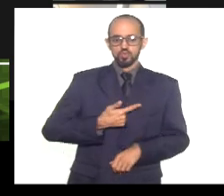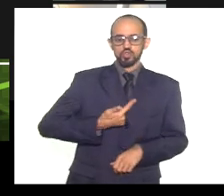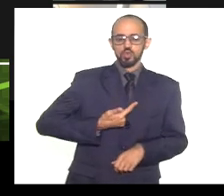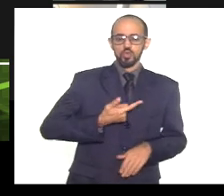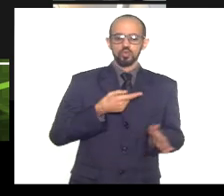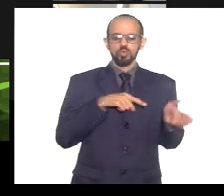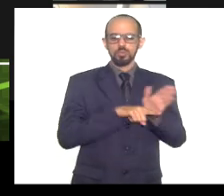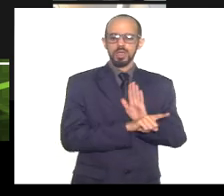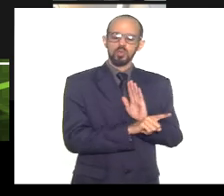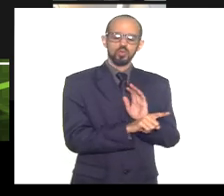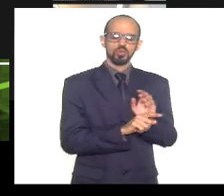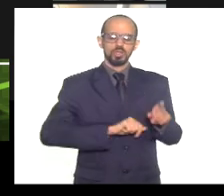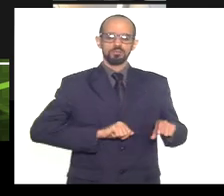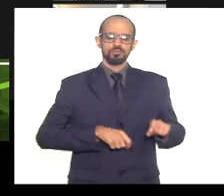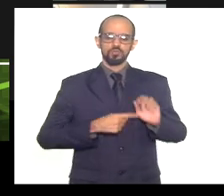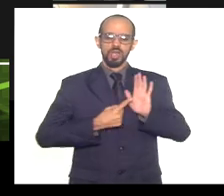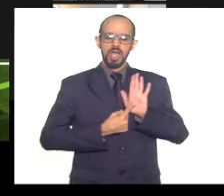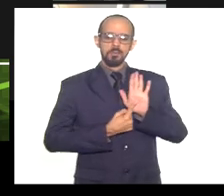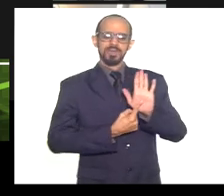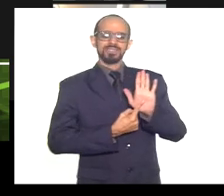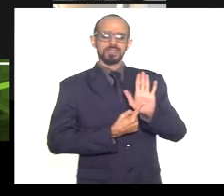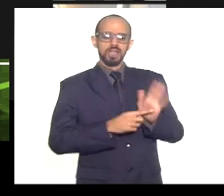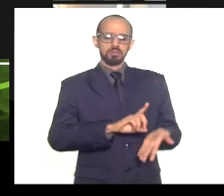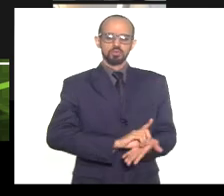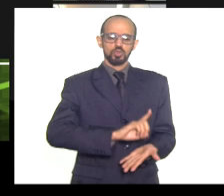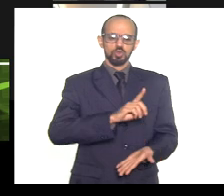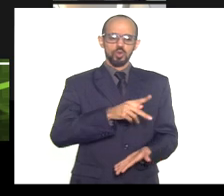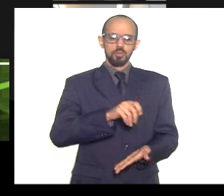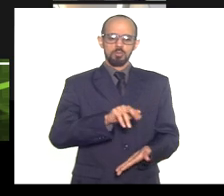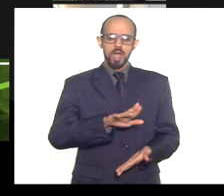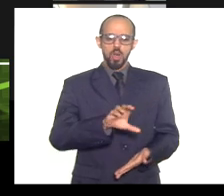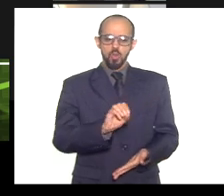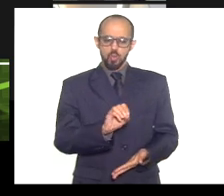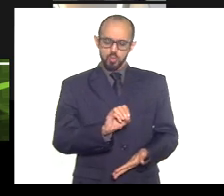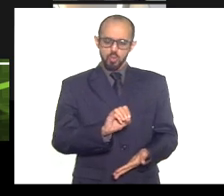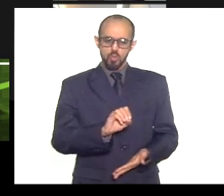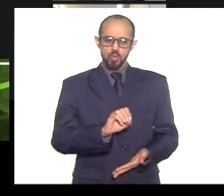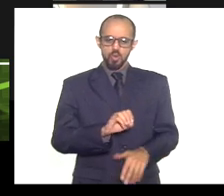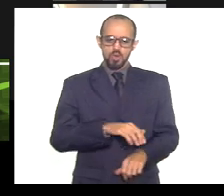Como apresentado pelo doutor Paulo Henrique,